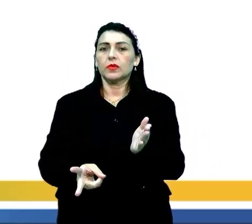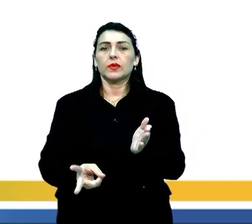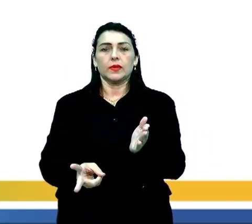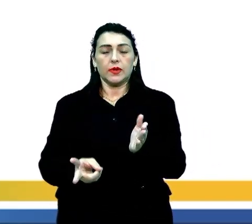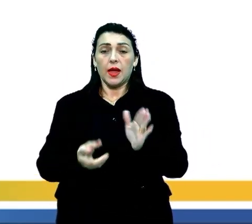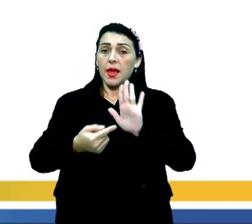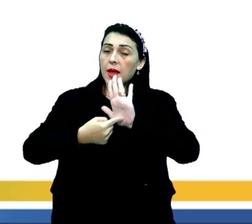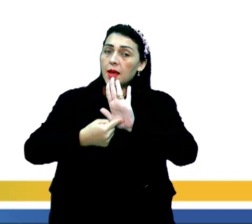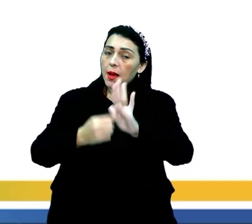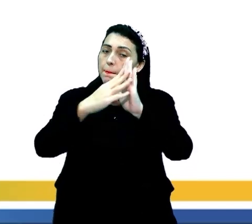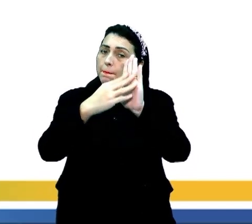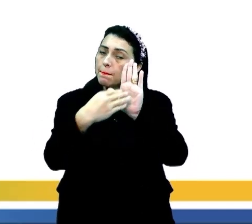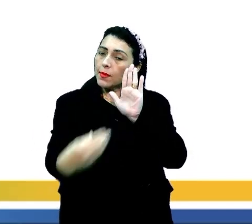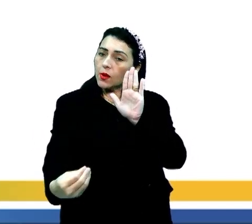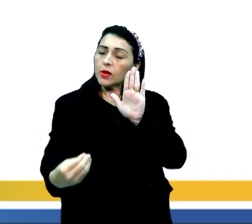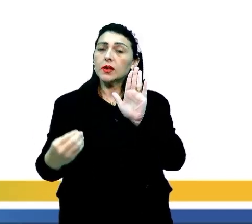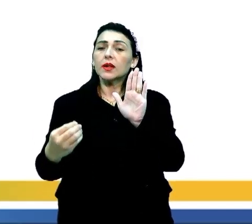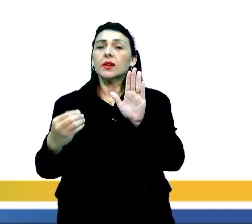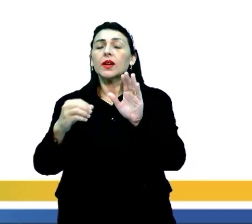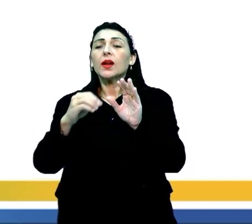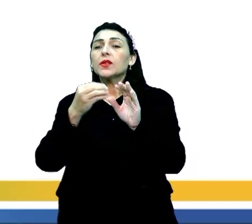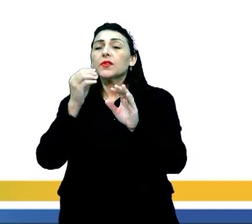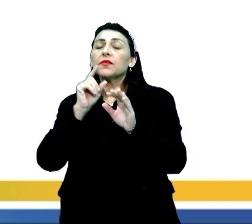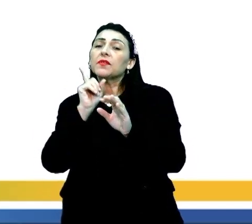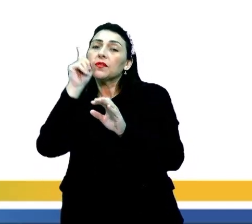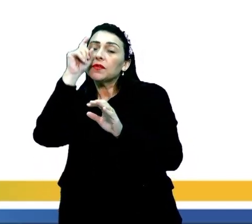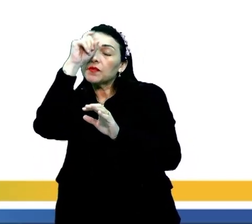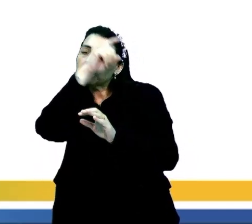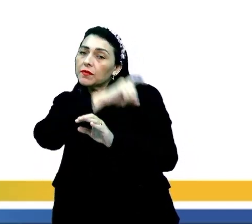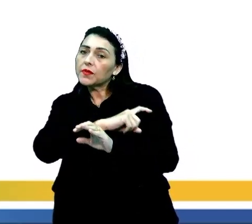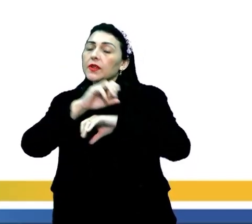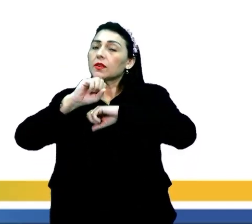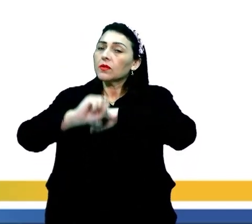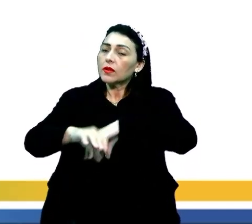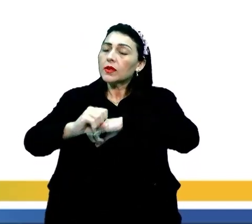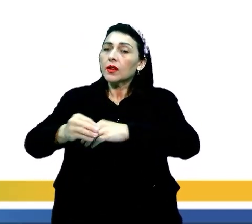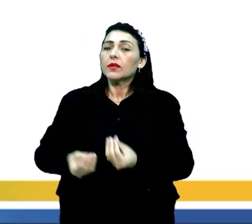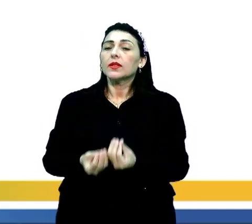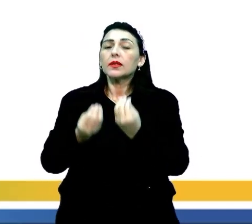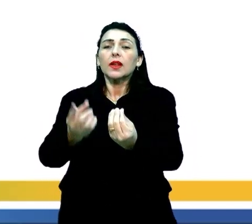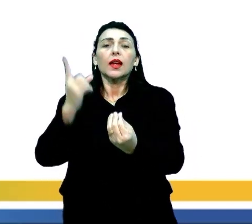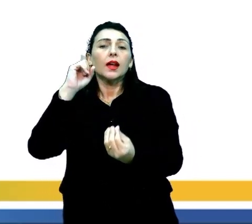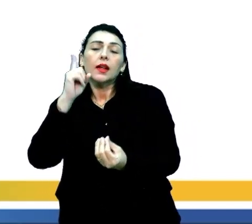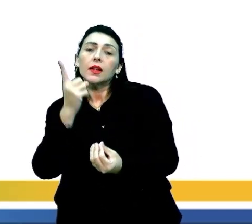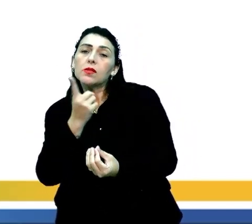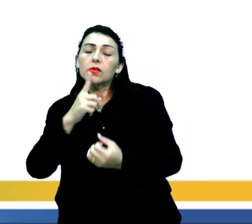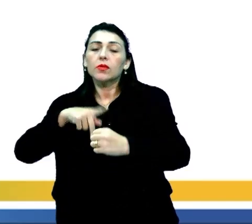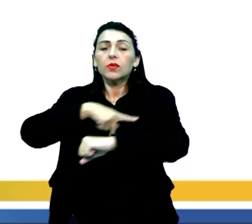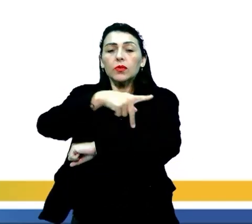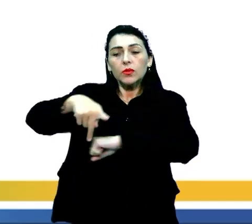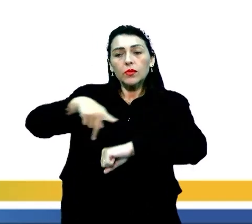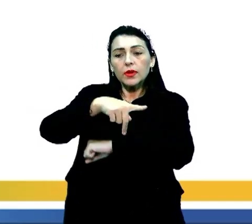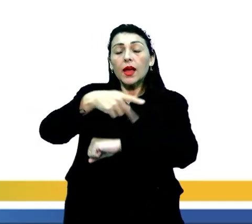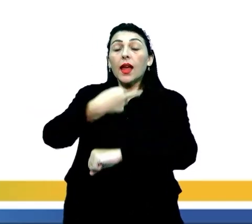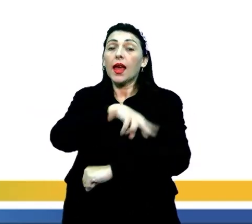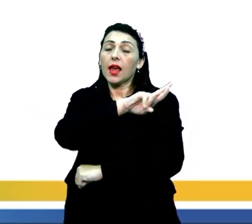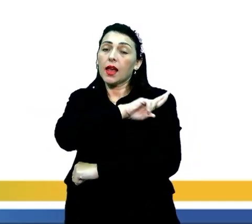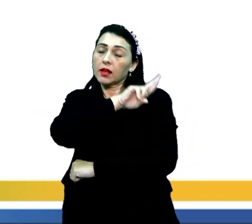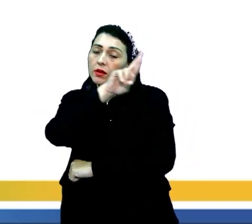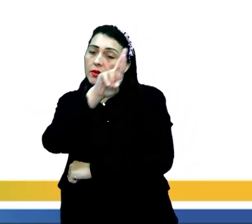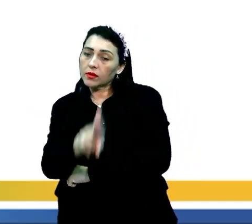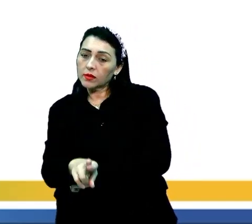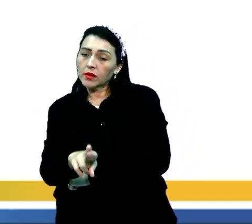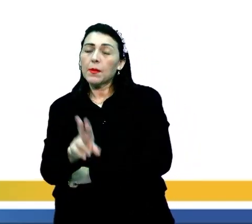se reflete na precária condição da educação ofertada aos surdos no país, o qual é responsável